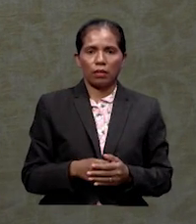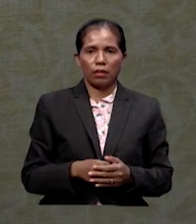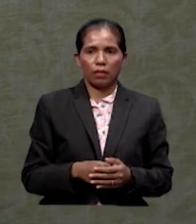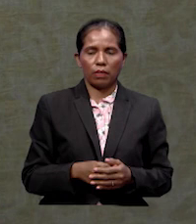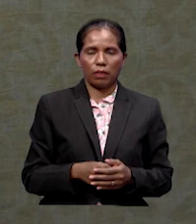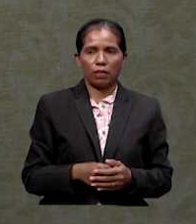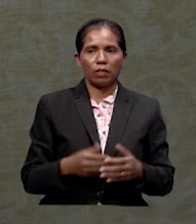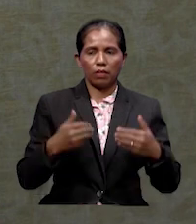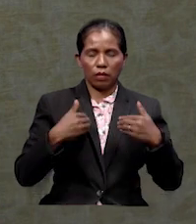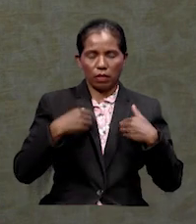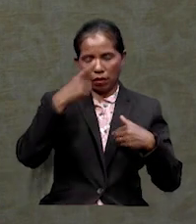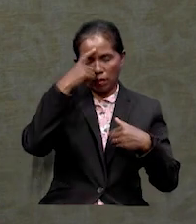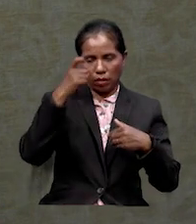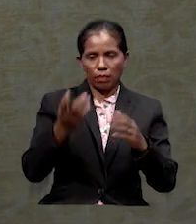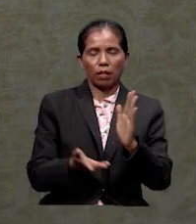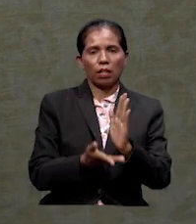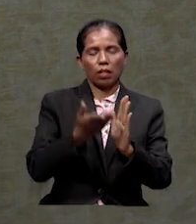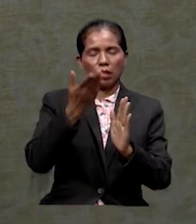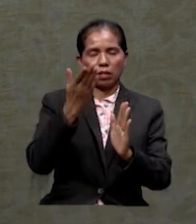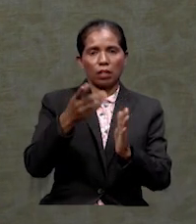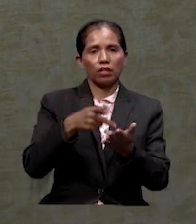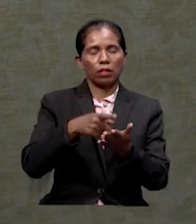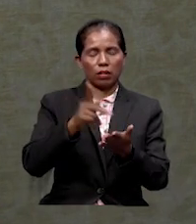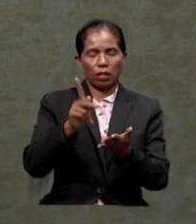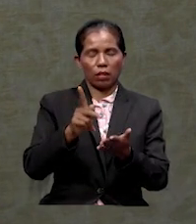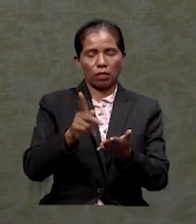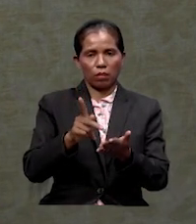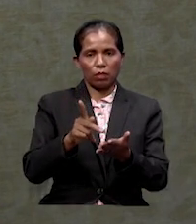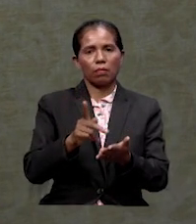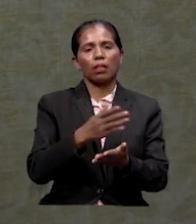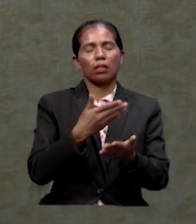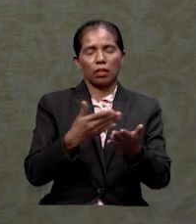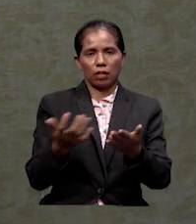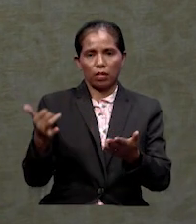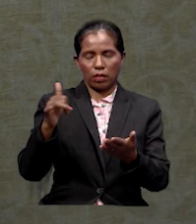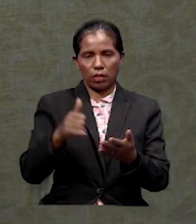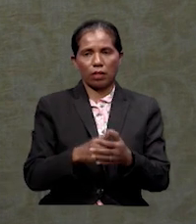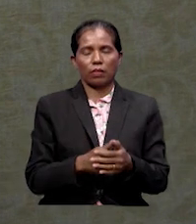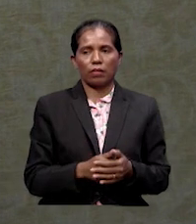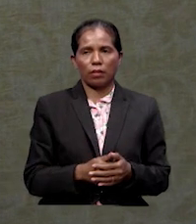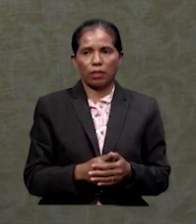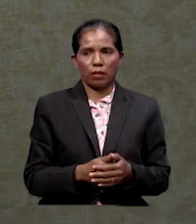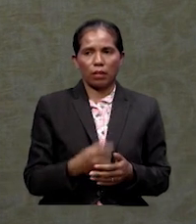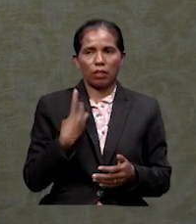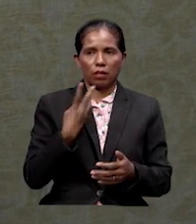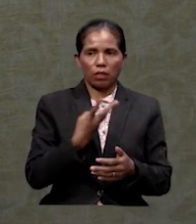ele não mostra também a questão da taxa de imposto. A quantidade que a